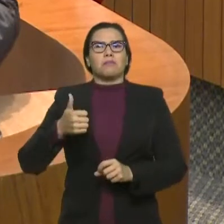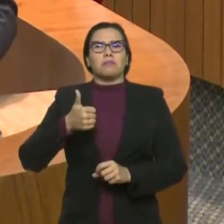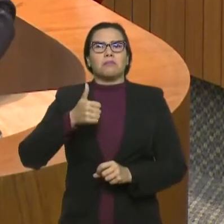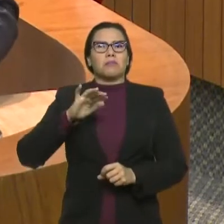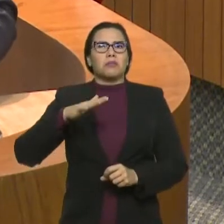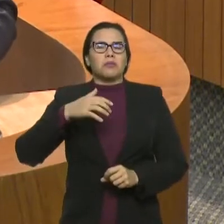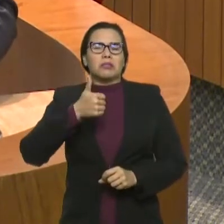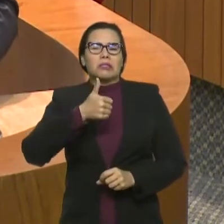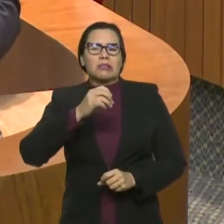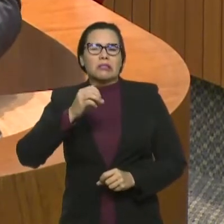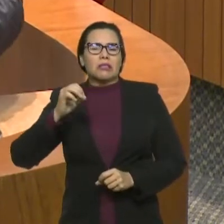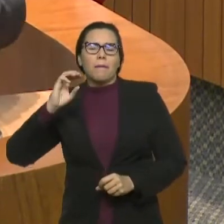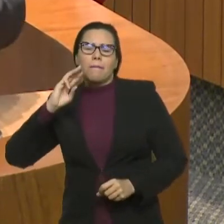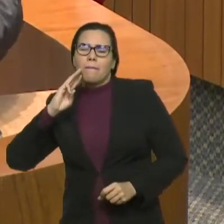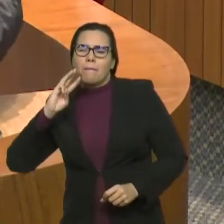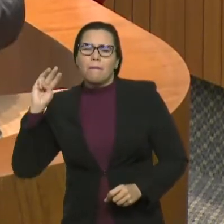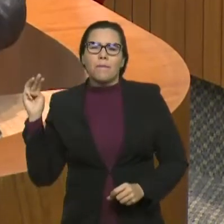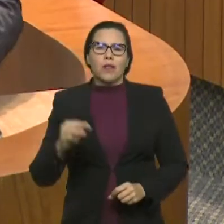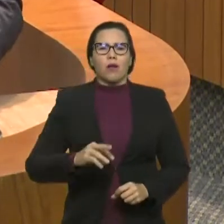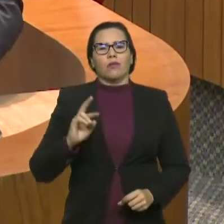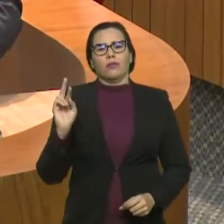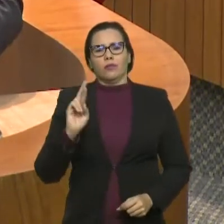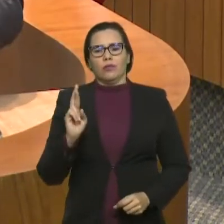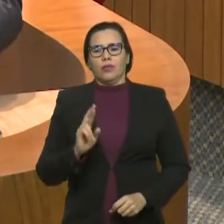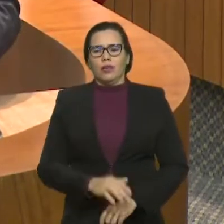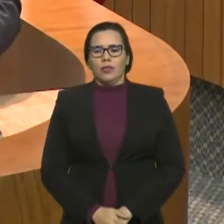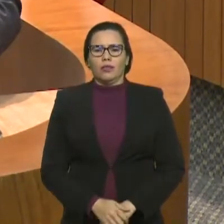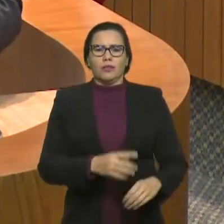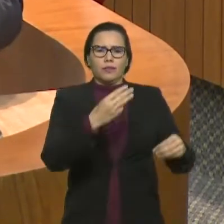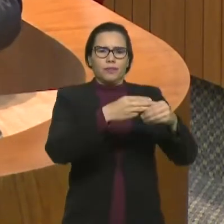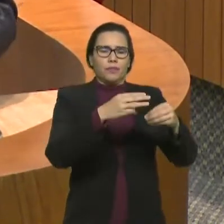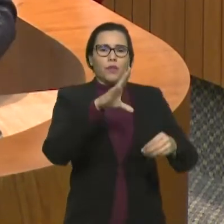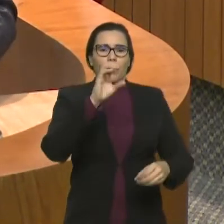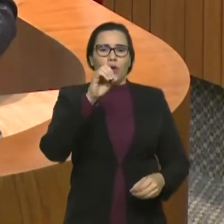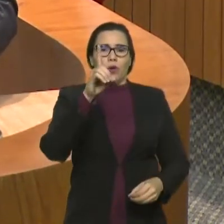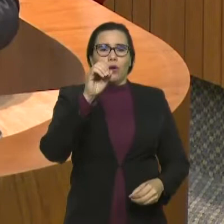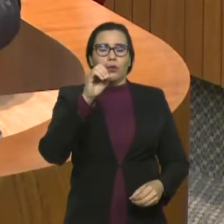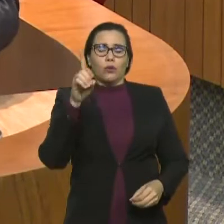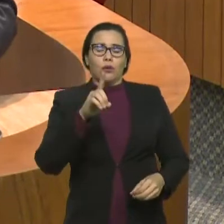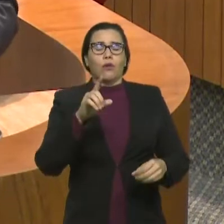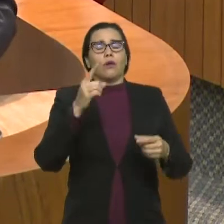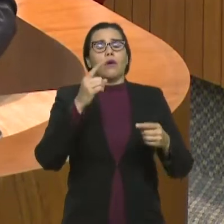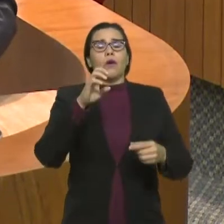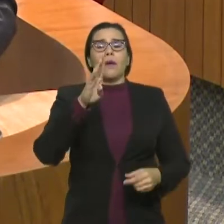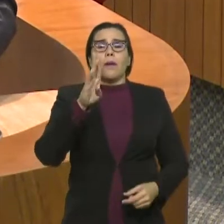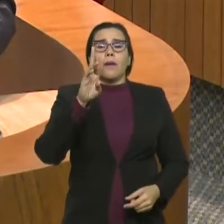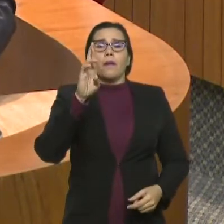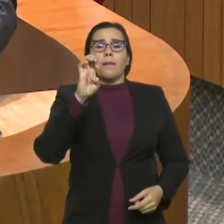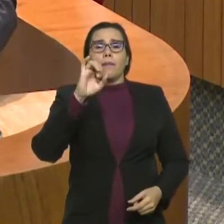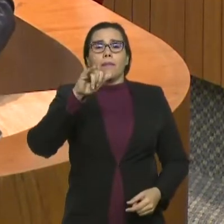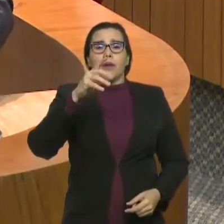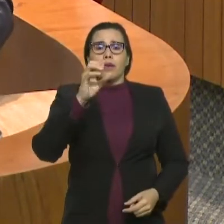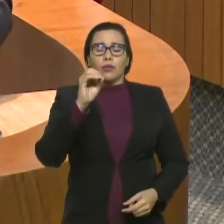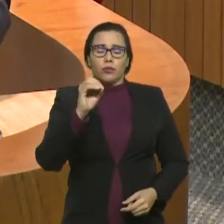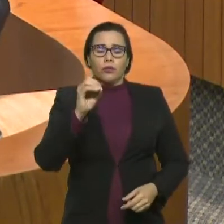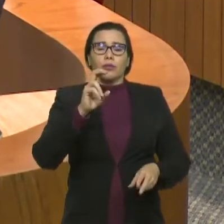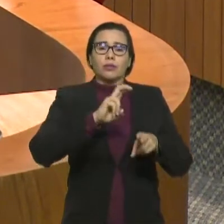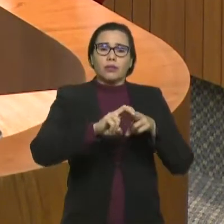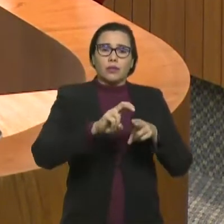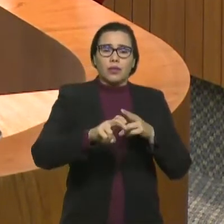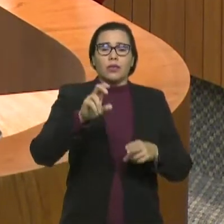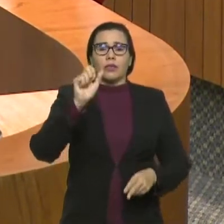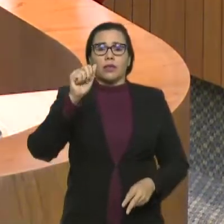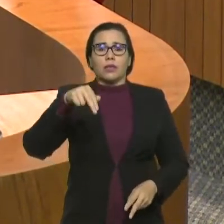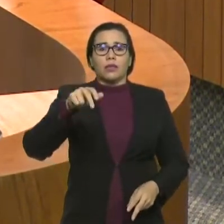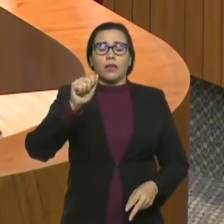municípios, não, mas não, são a cidade de Codó, Brejo, Anapurus, Santo Inês, inicialmente